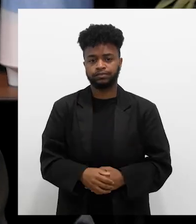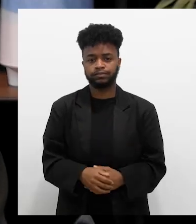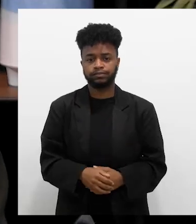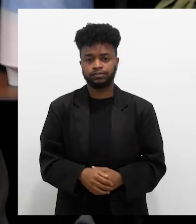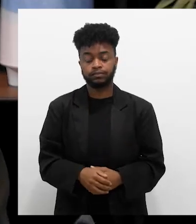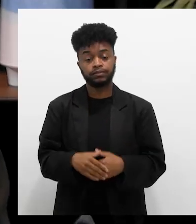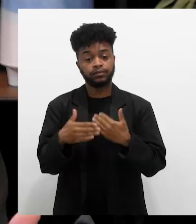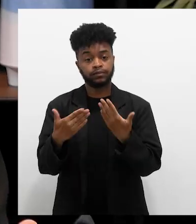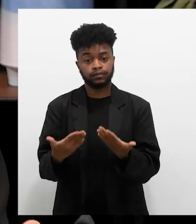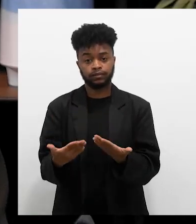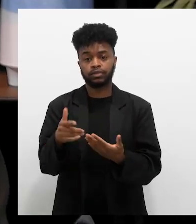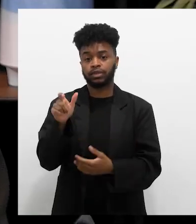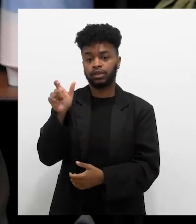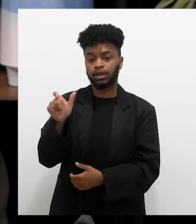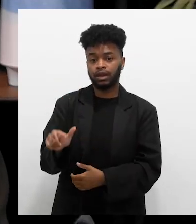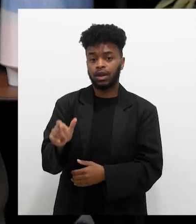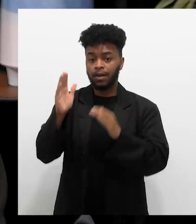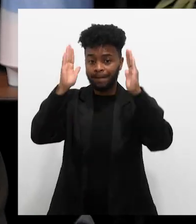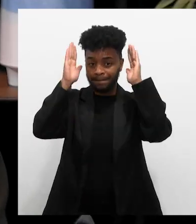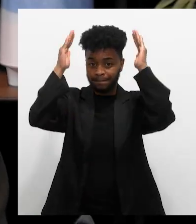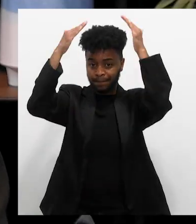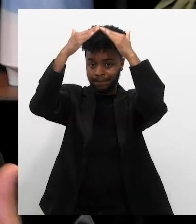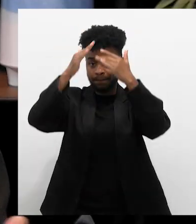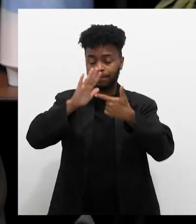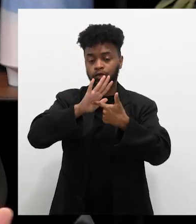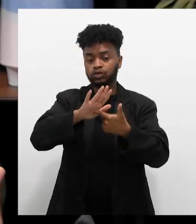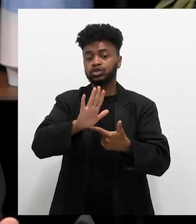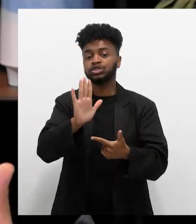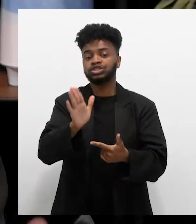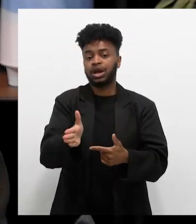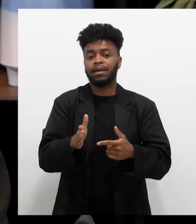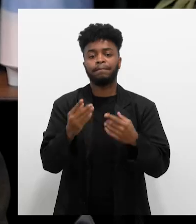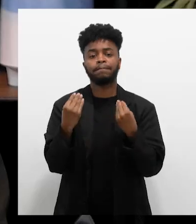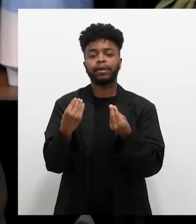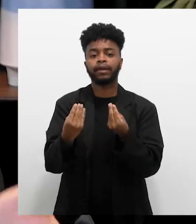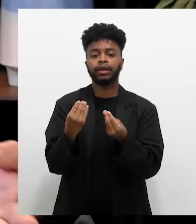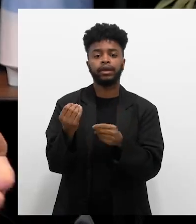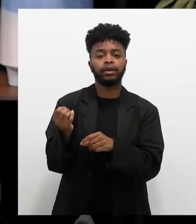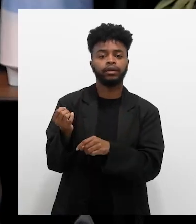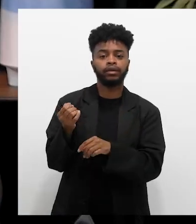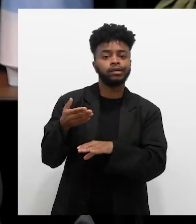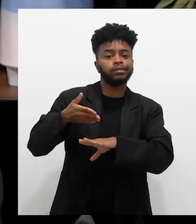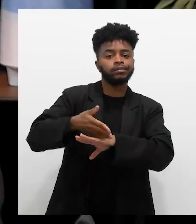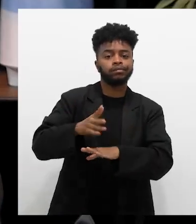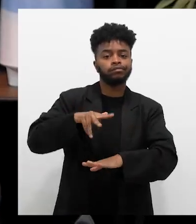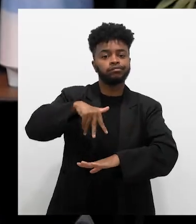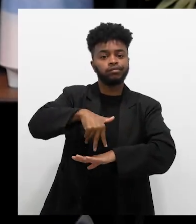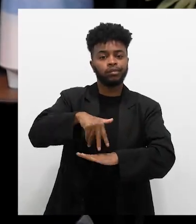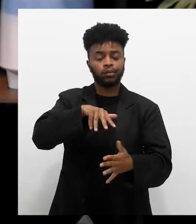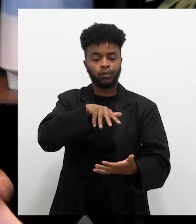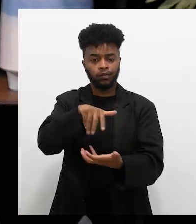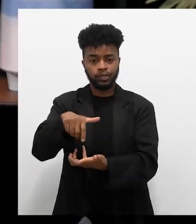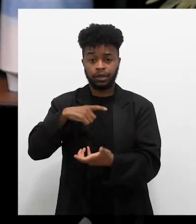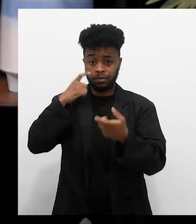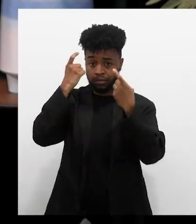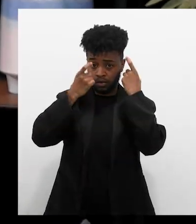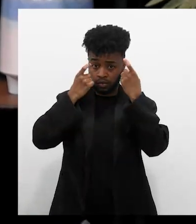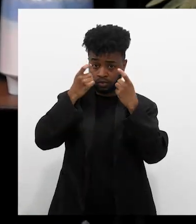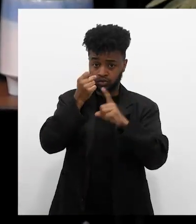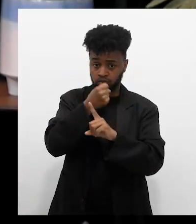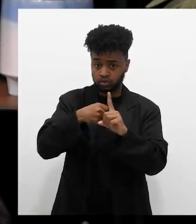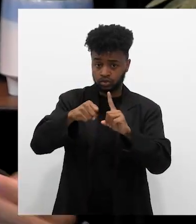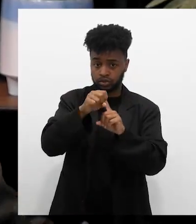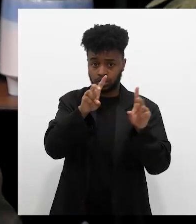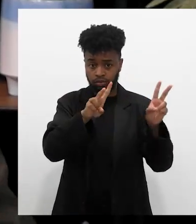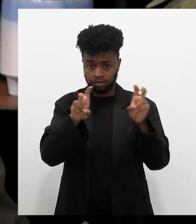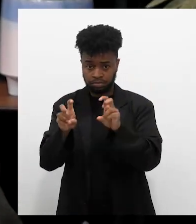anos. Então, este Papa já disse, já deixou mais ou menos claro a que veio. Aprofundará a preocupação com as questões